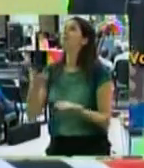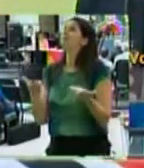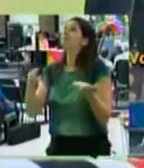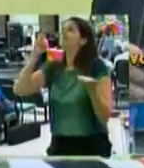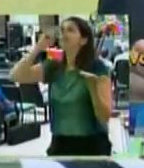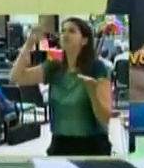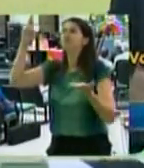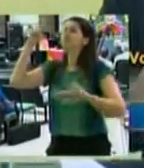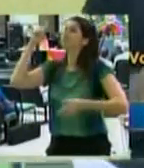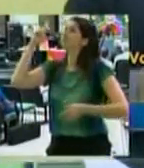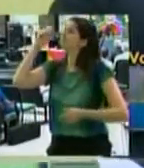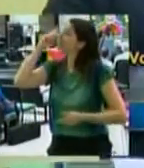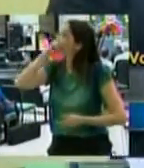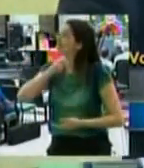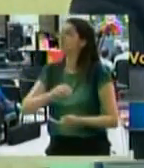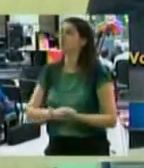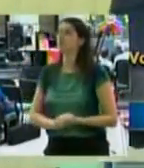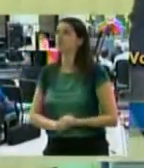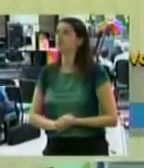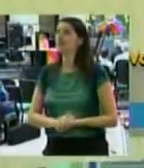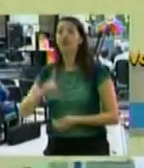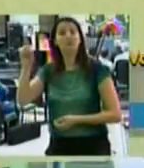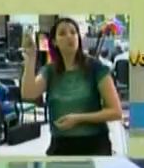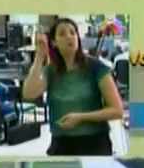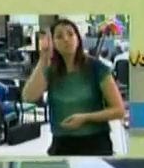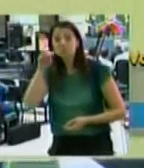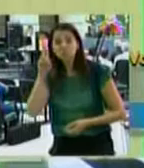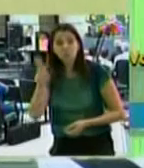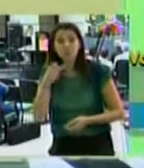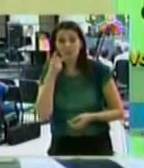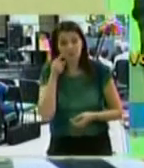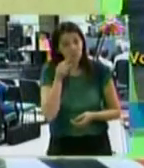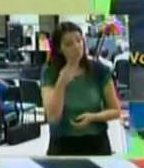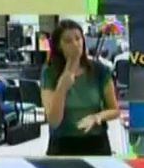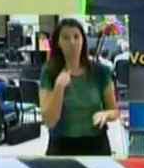está difícil. Deus nunca exigiu isso de ninguém.